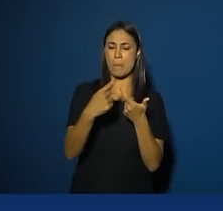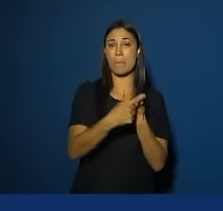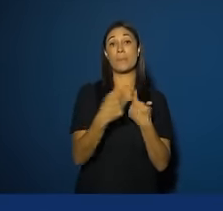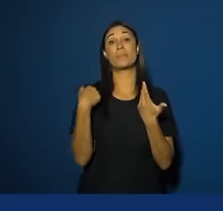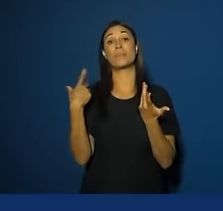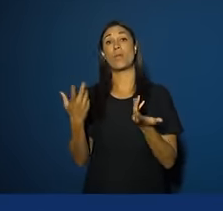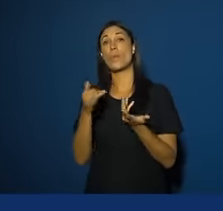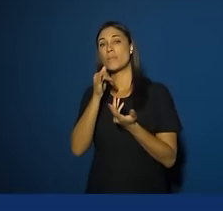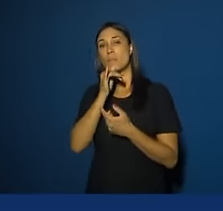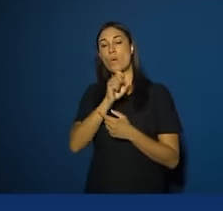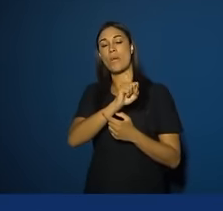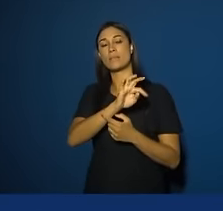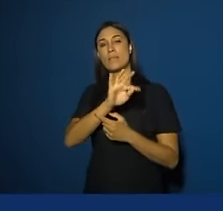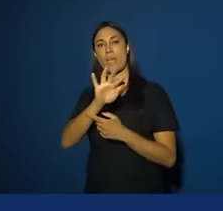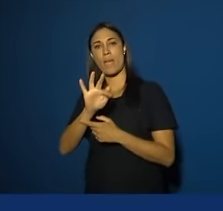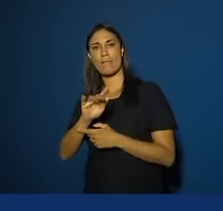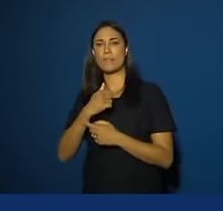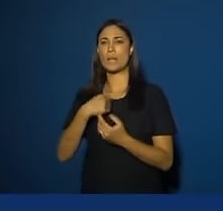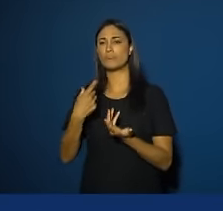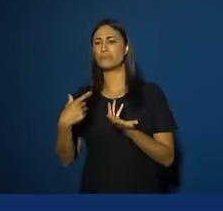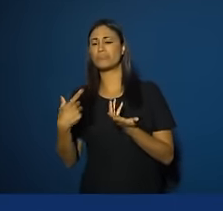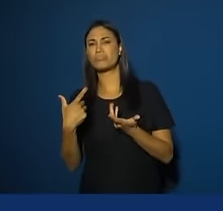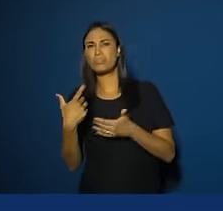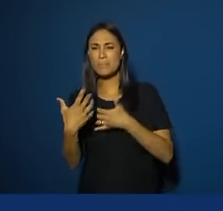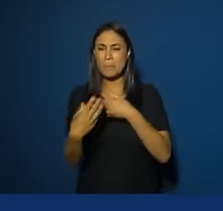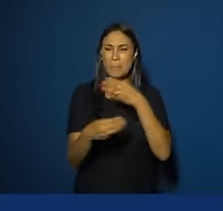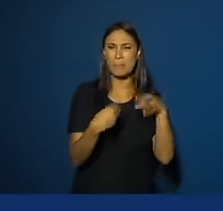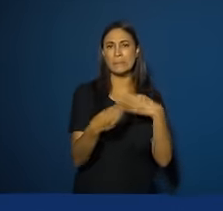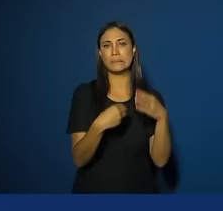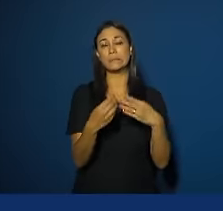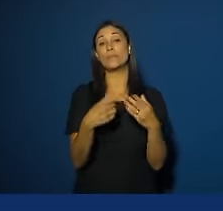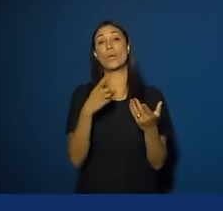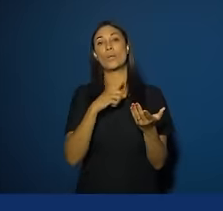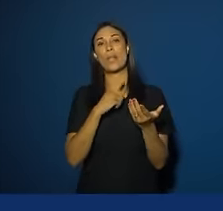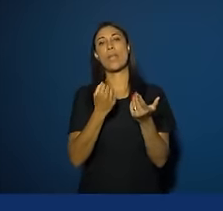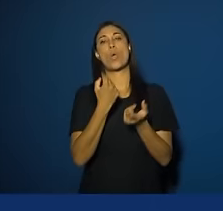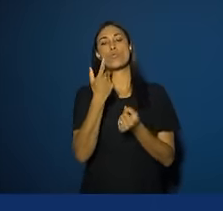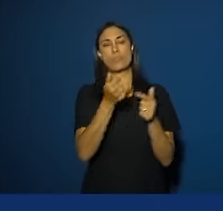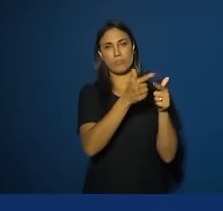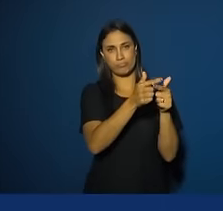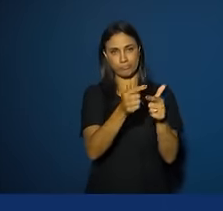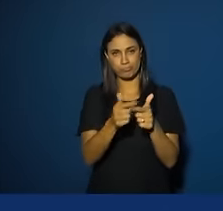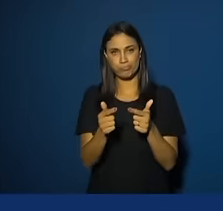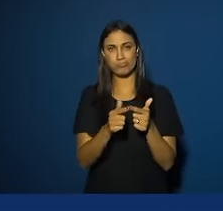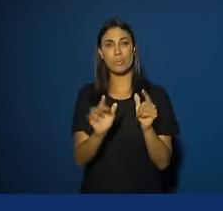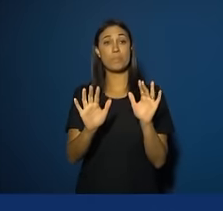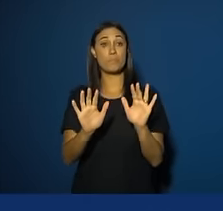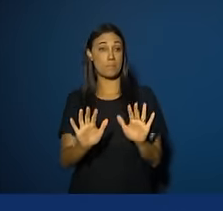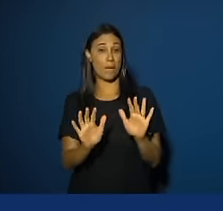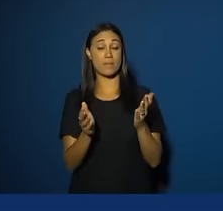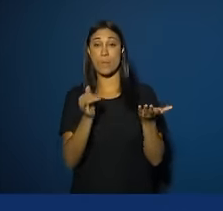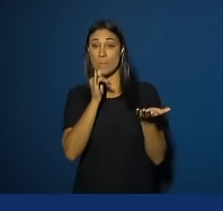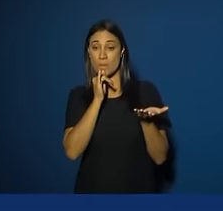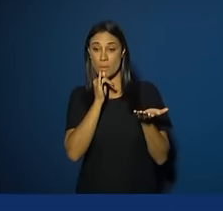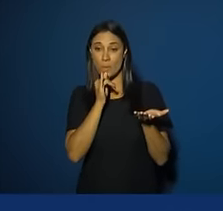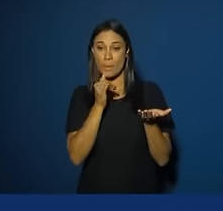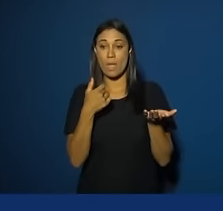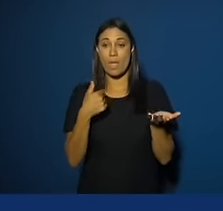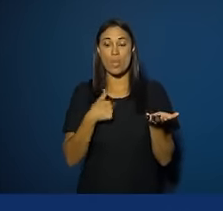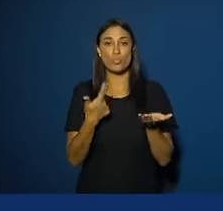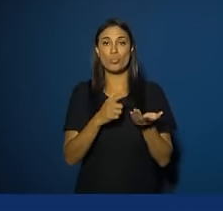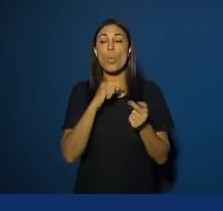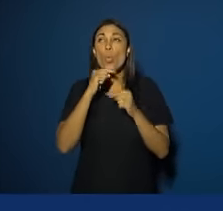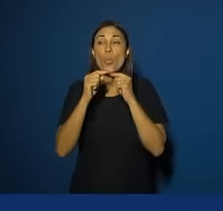o Supremo tá vindo para cá tá meio para lá acho que tem tem muitas questões sobre isso agora eu não tenho a